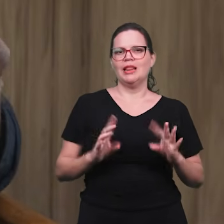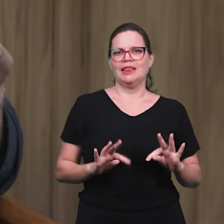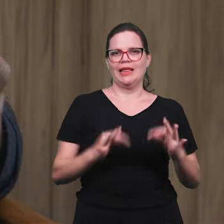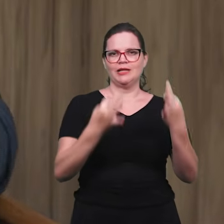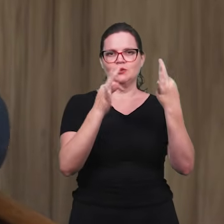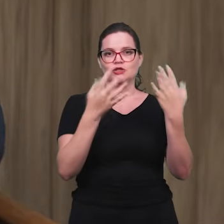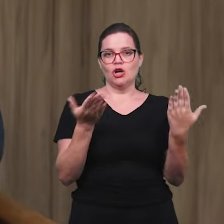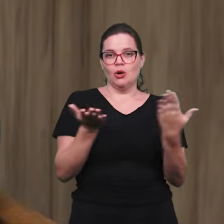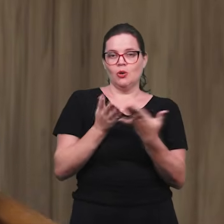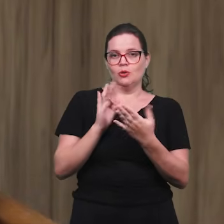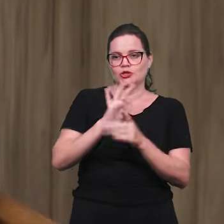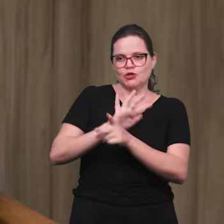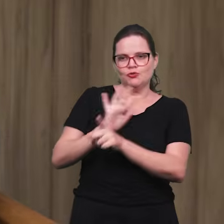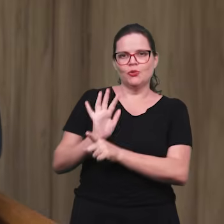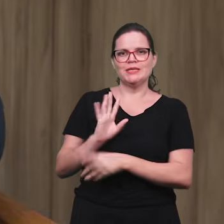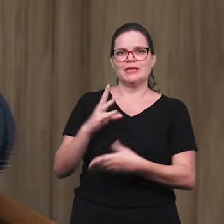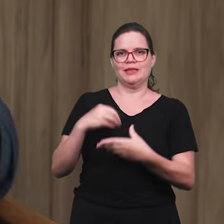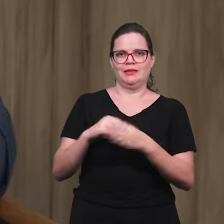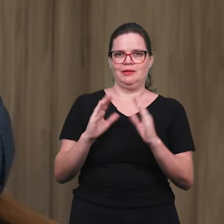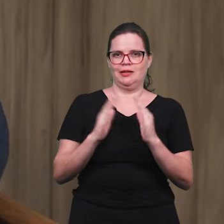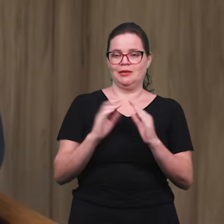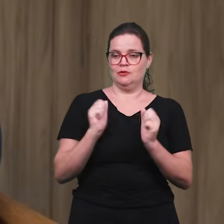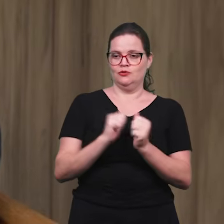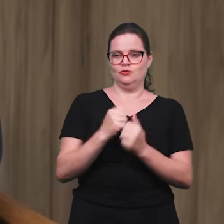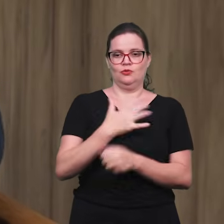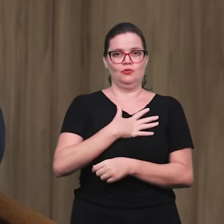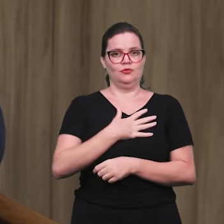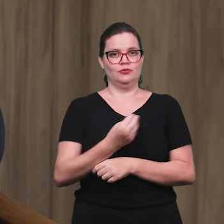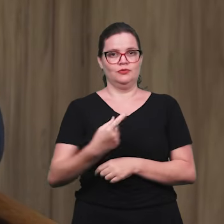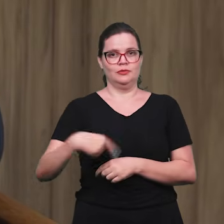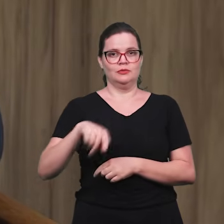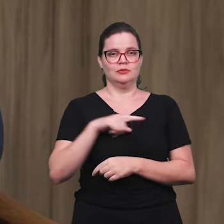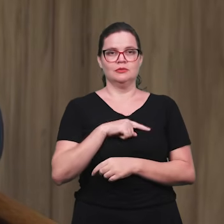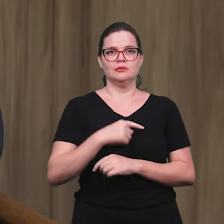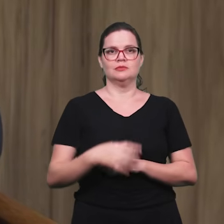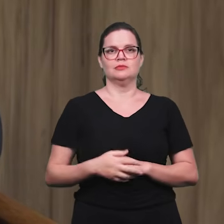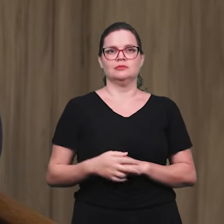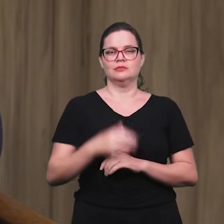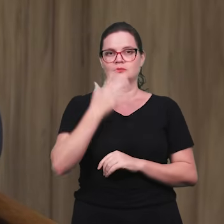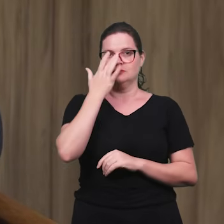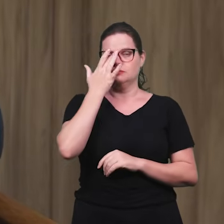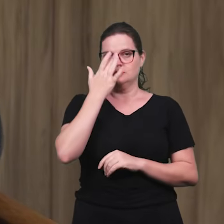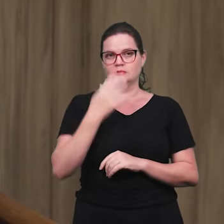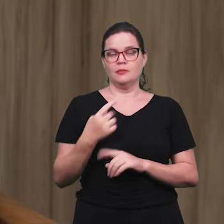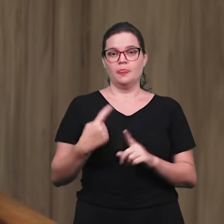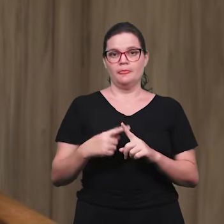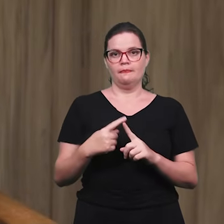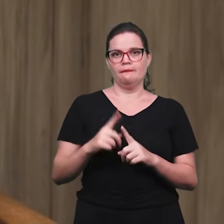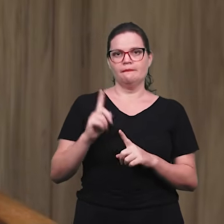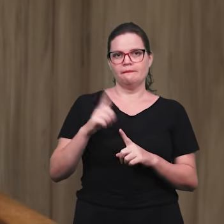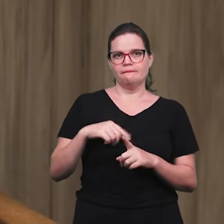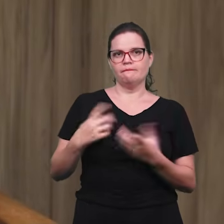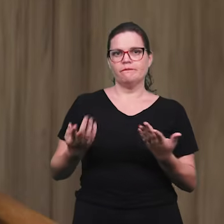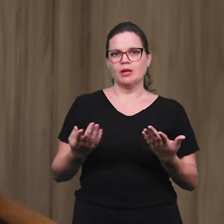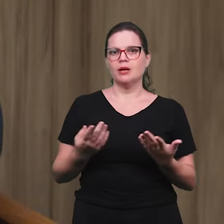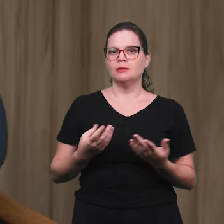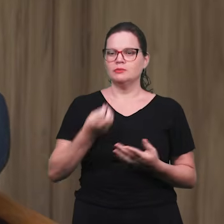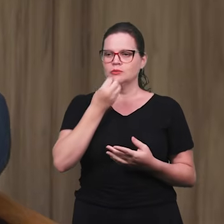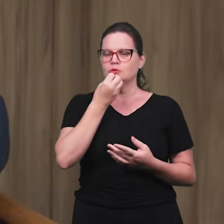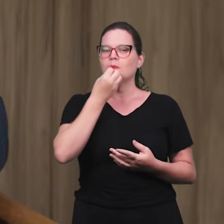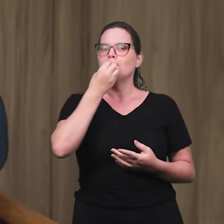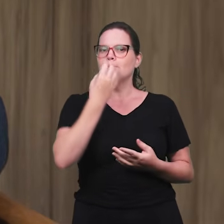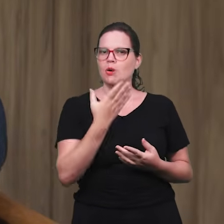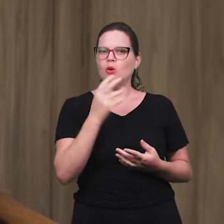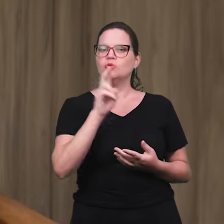da tecnologia dentro das nossas casas, com os nossos filhos. Isso é um benefício muito grande se